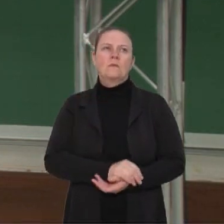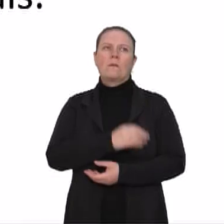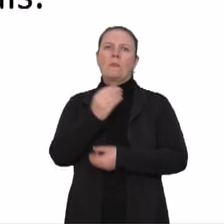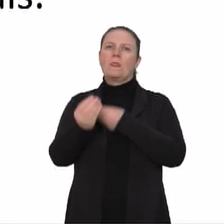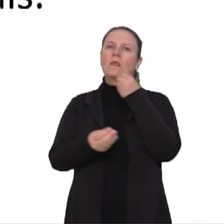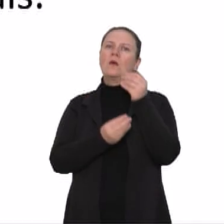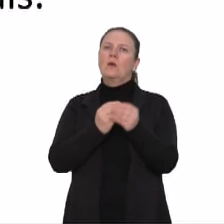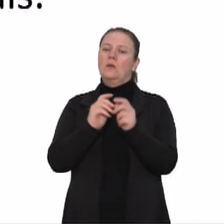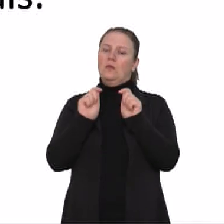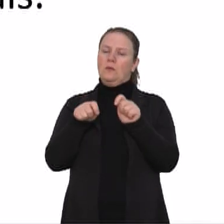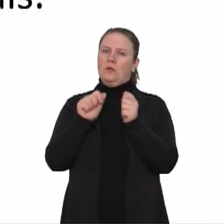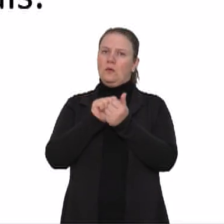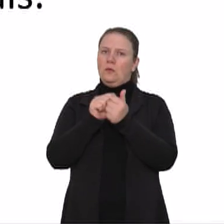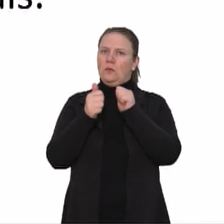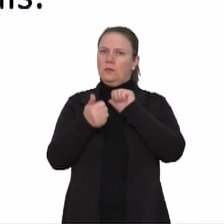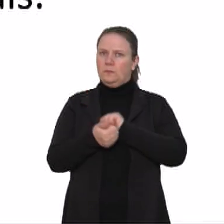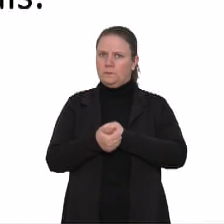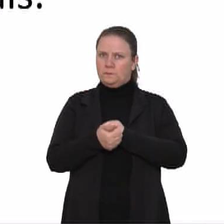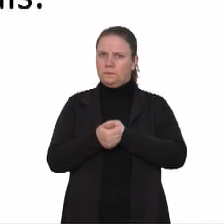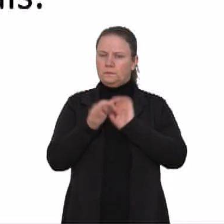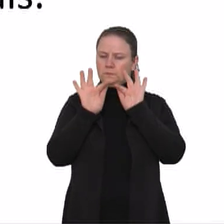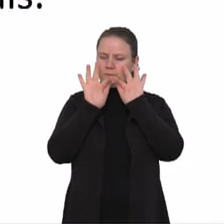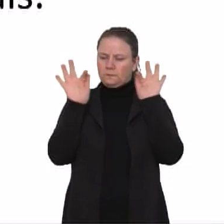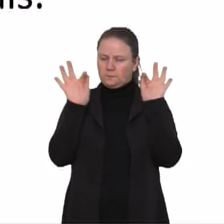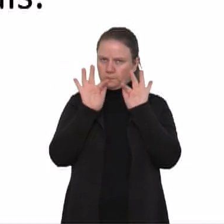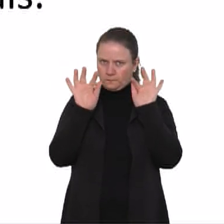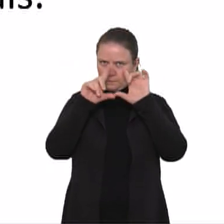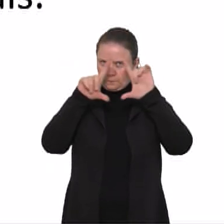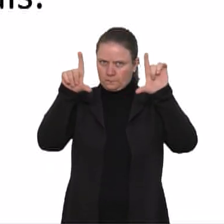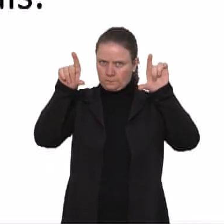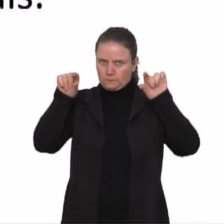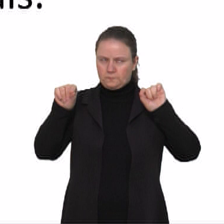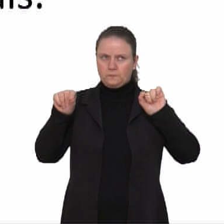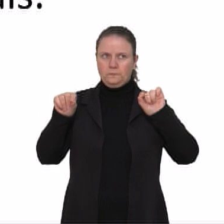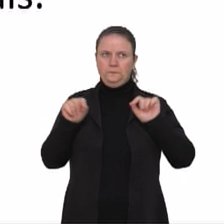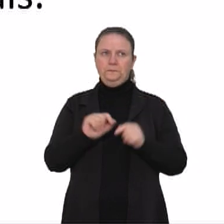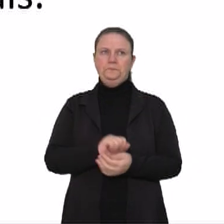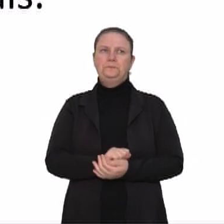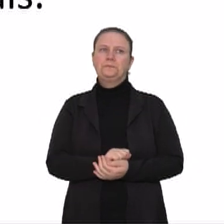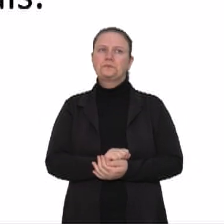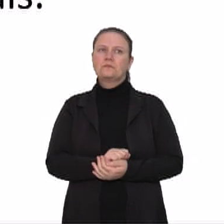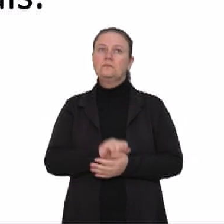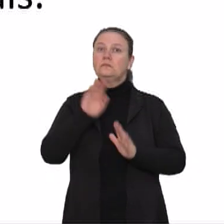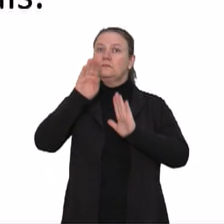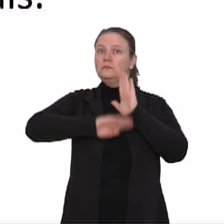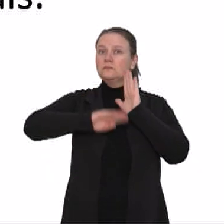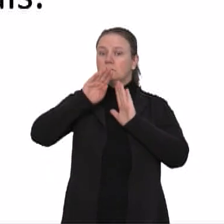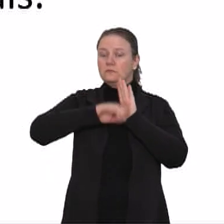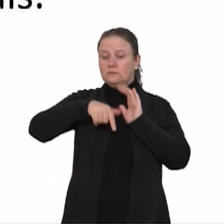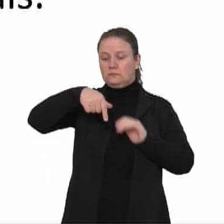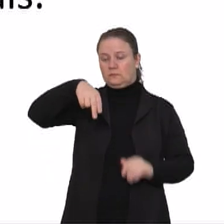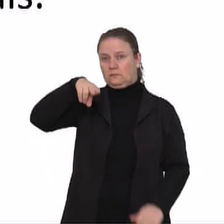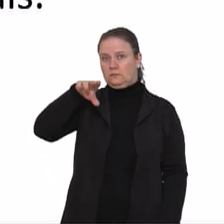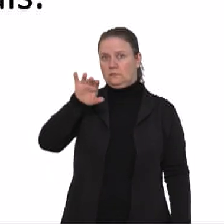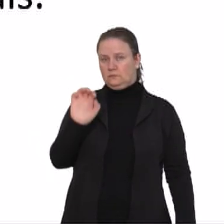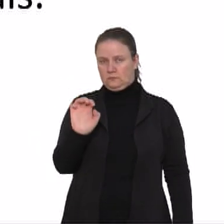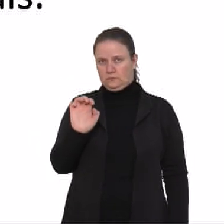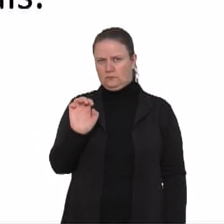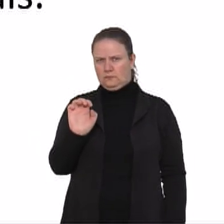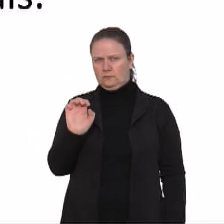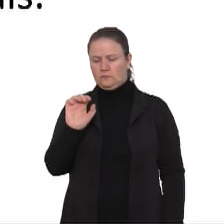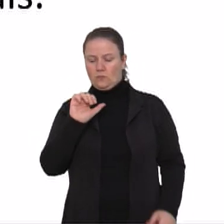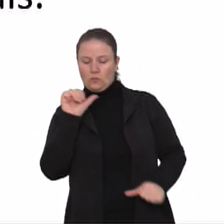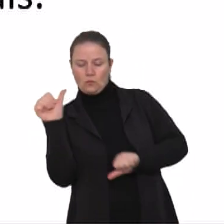ficaria? Então, para que eu reescrevesse, então aqui, tirando esse que, eu teria que quebrar